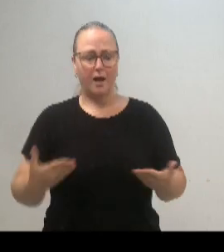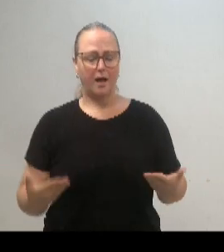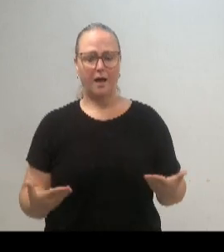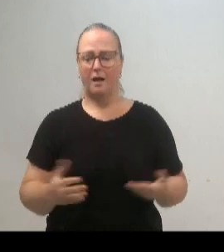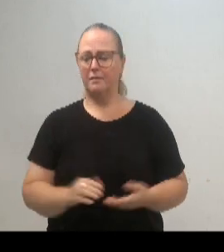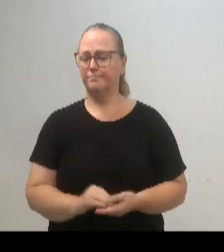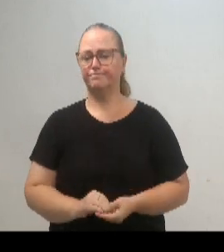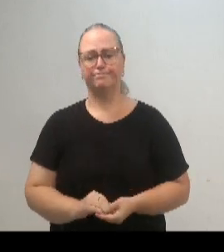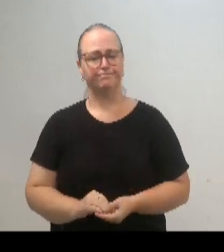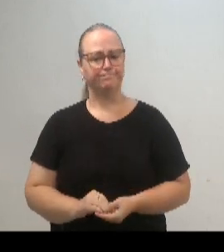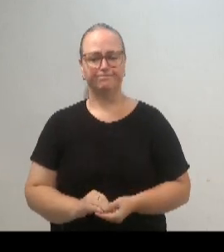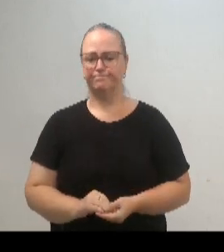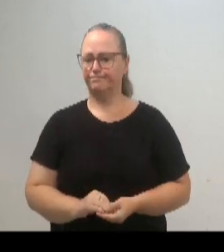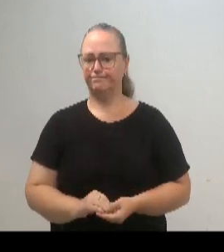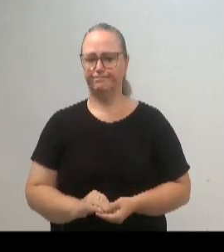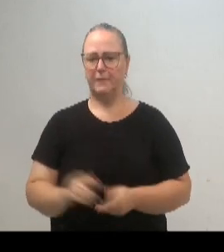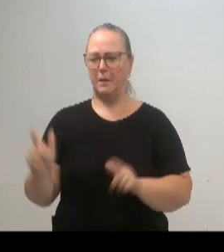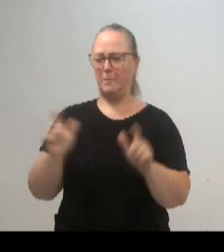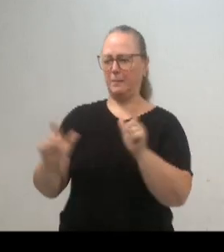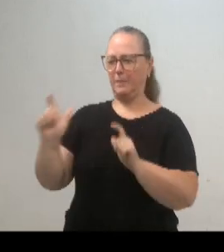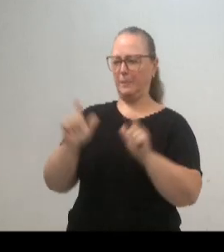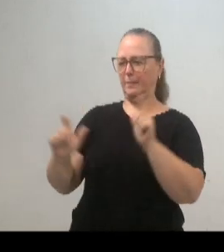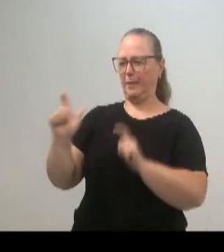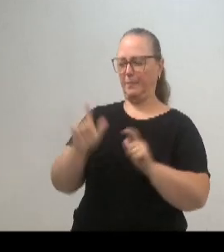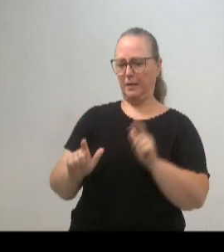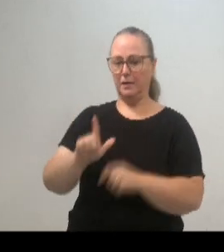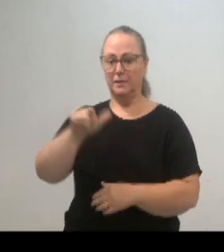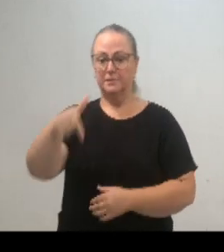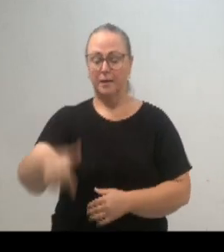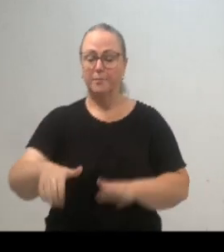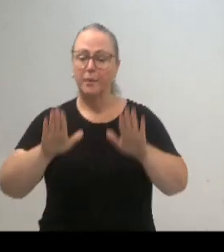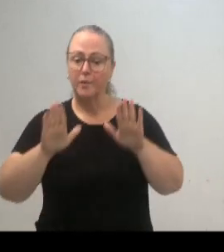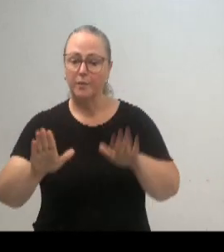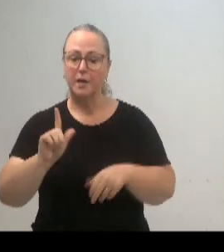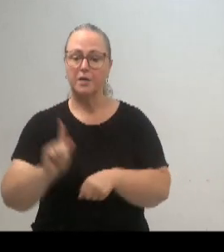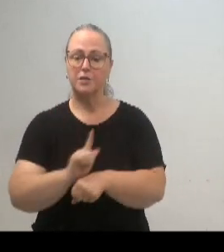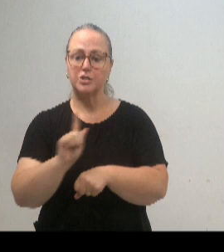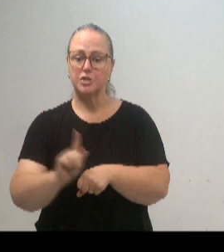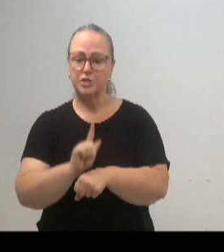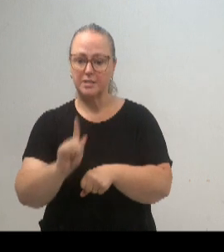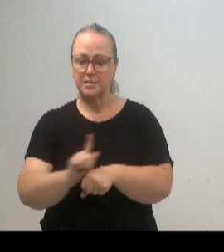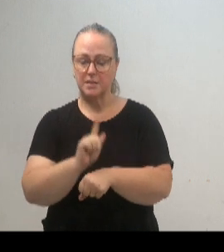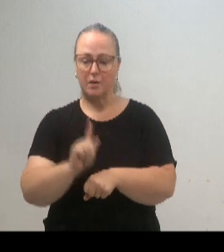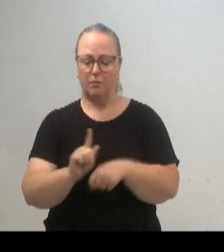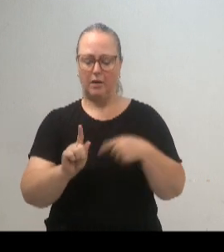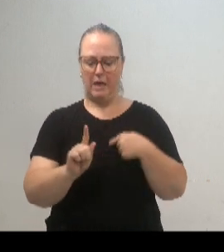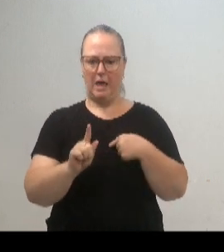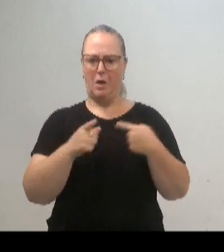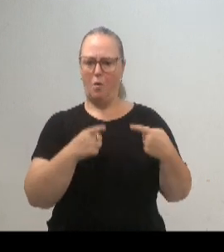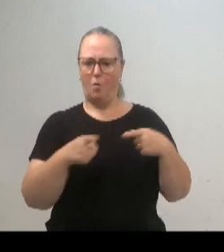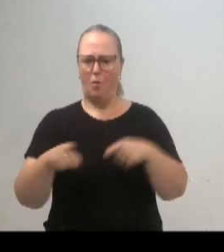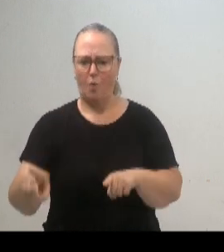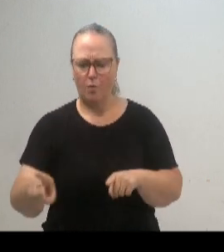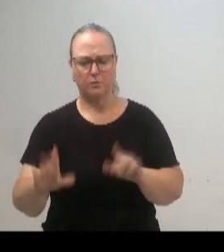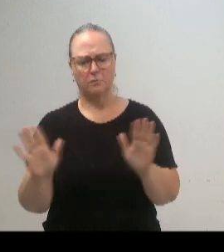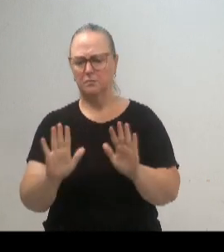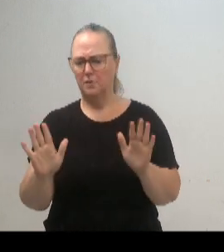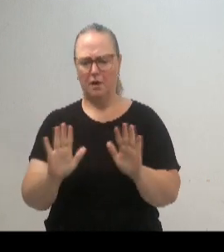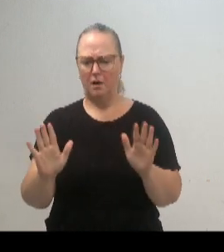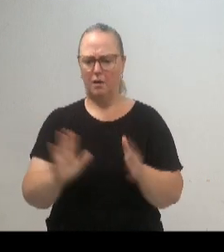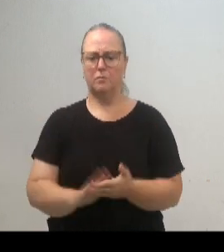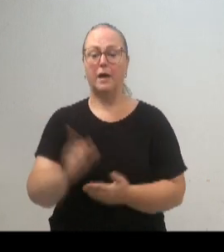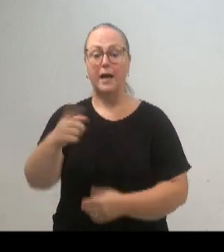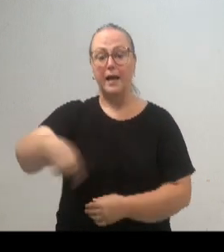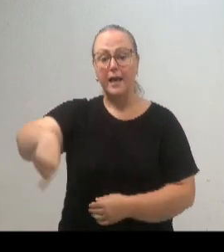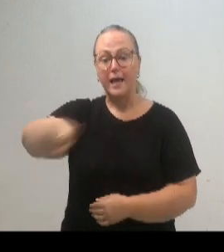gestão escolar, antes que me ataquem depois nas minhas redes sociais, não é uma afronta ao gestor. Eu até acho que eles fazem muito